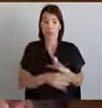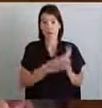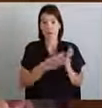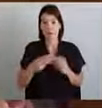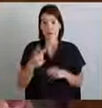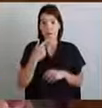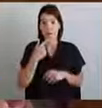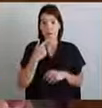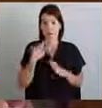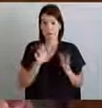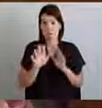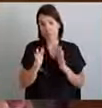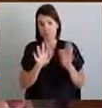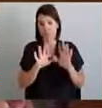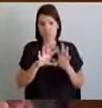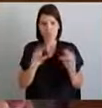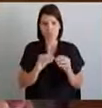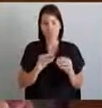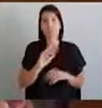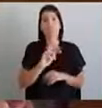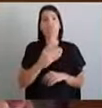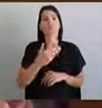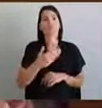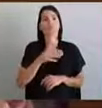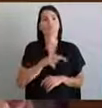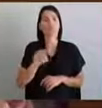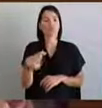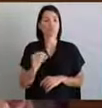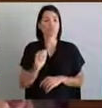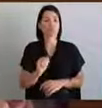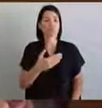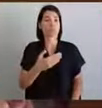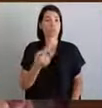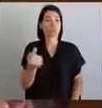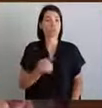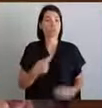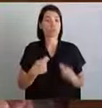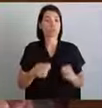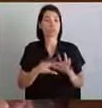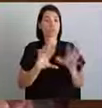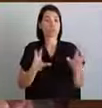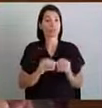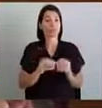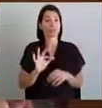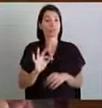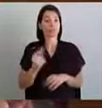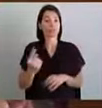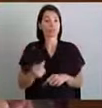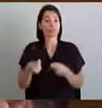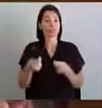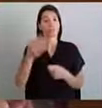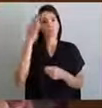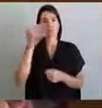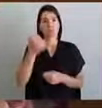lá, arredondando, 31 milhões de euros, que equivale a 17% da despesa total ou 40% do investimento previsto para